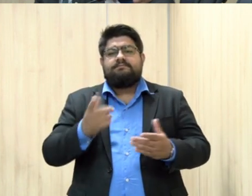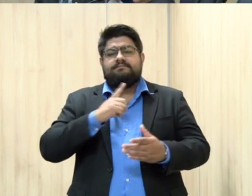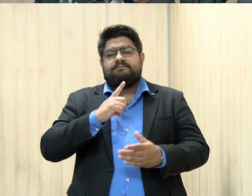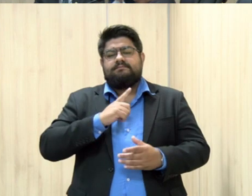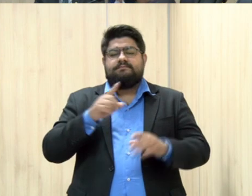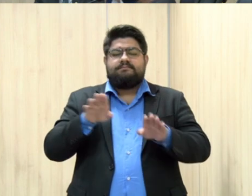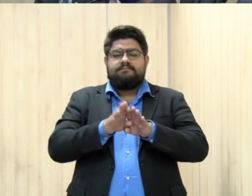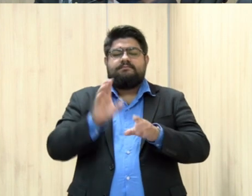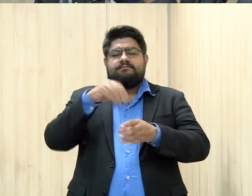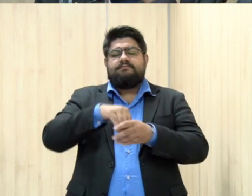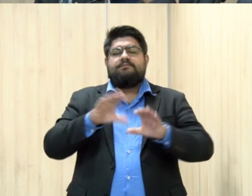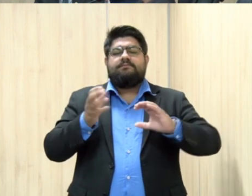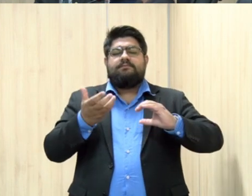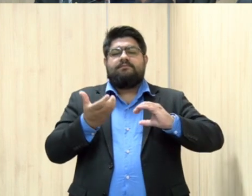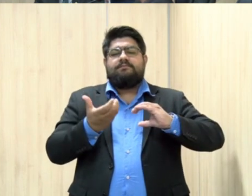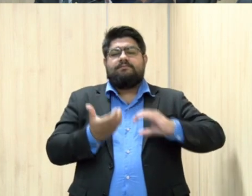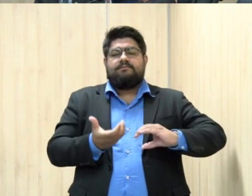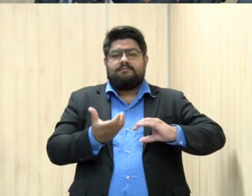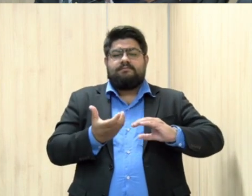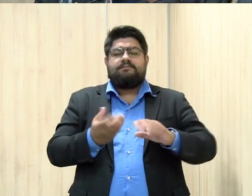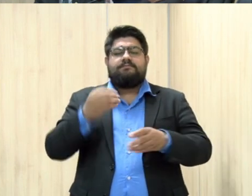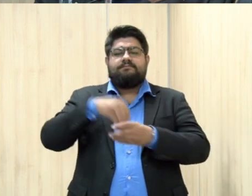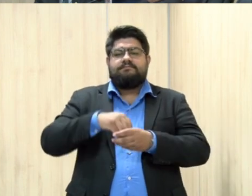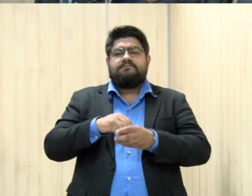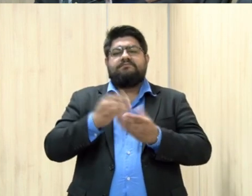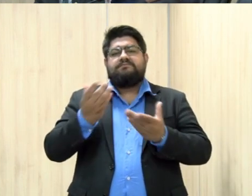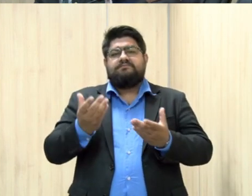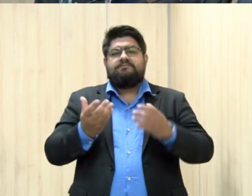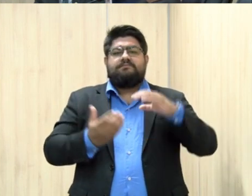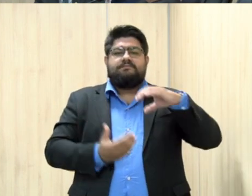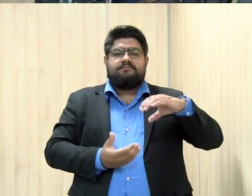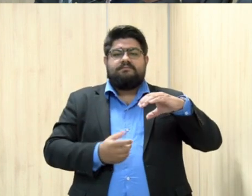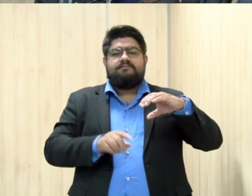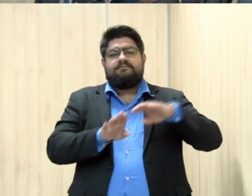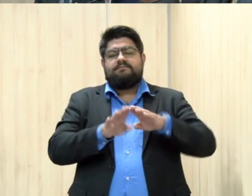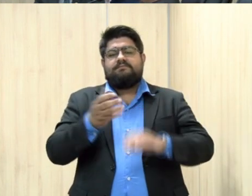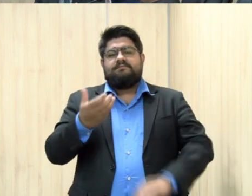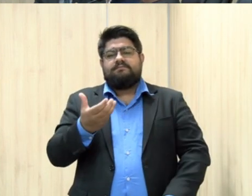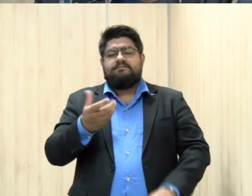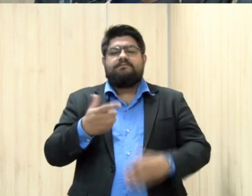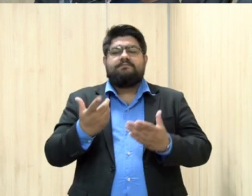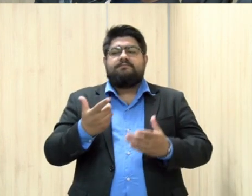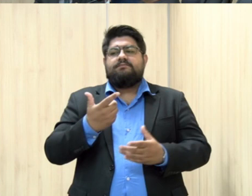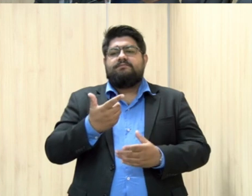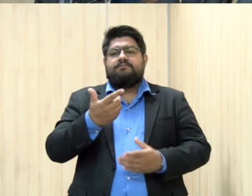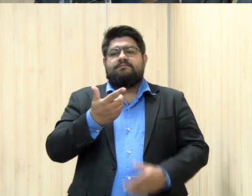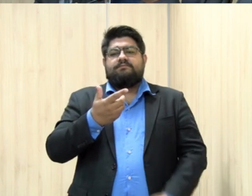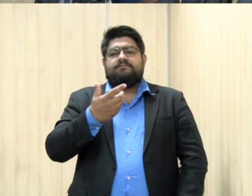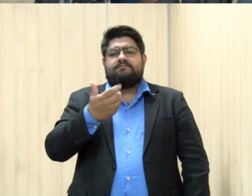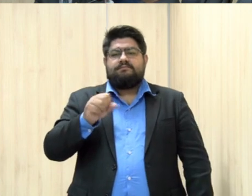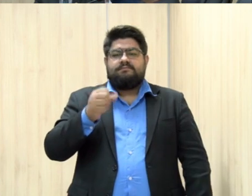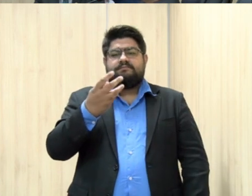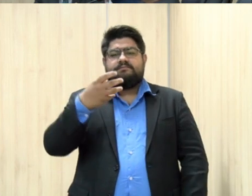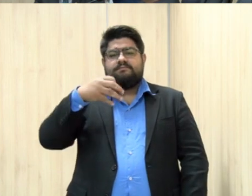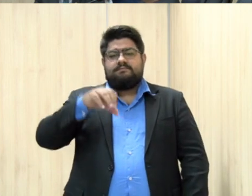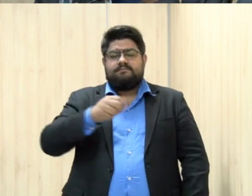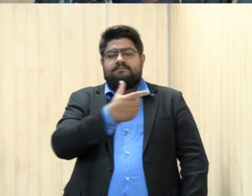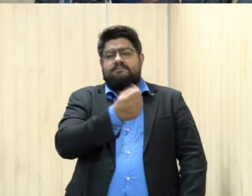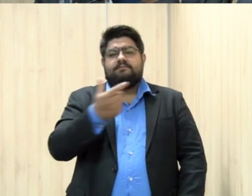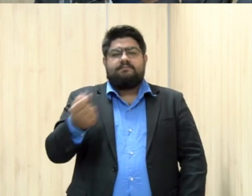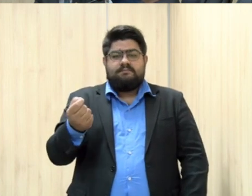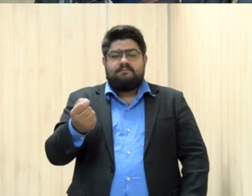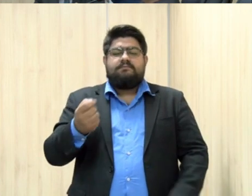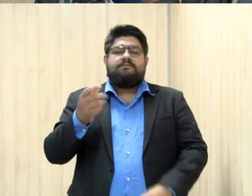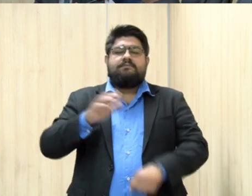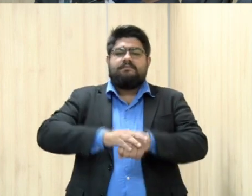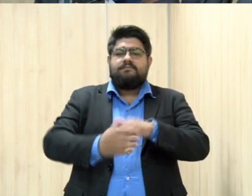houve no Congresso Nacional a nível de câmaras e deputados ao projeto de lei 48 2009 de 2020 apresentado à época